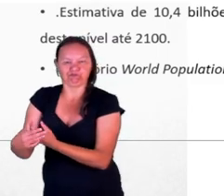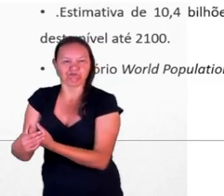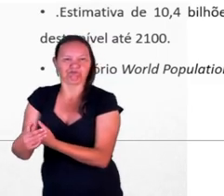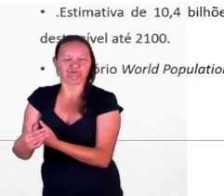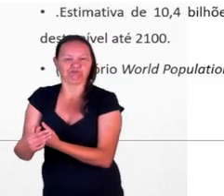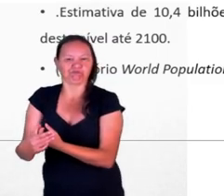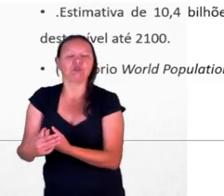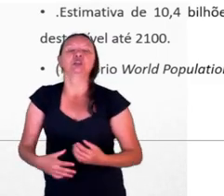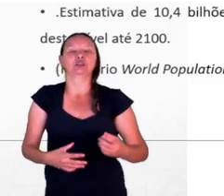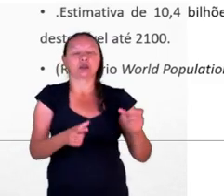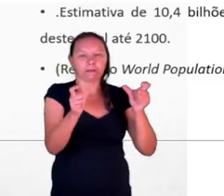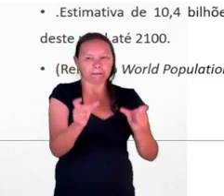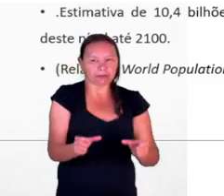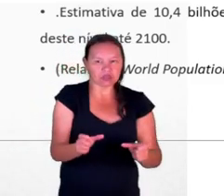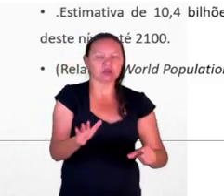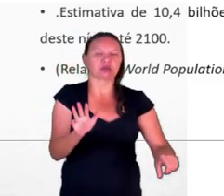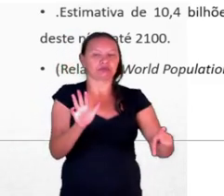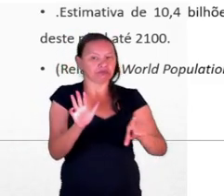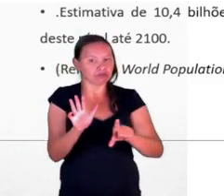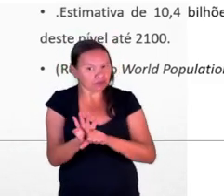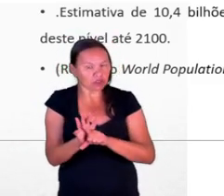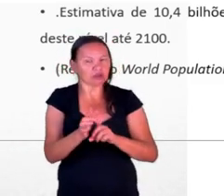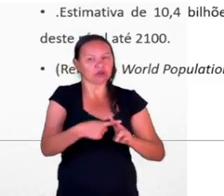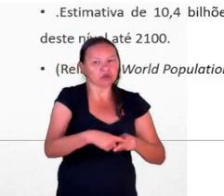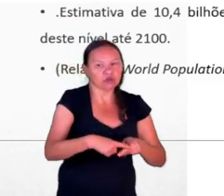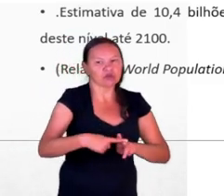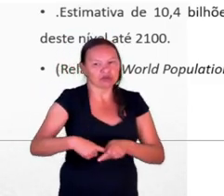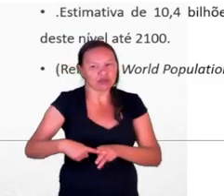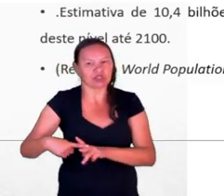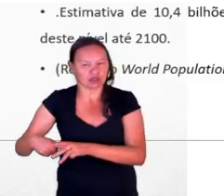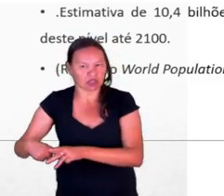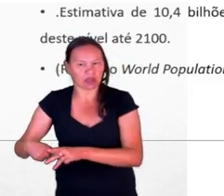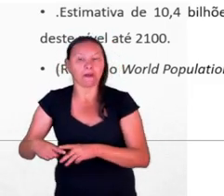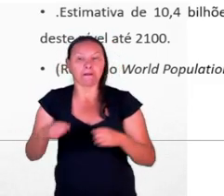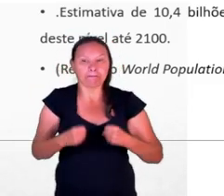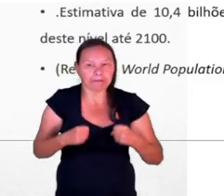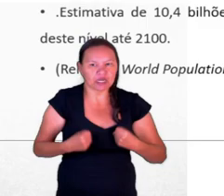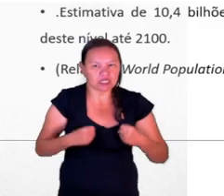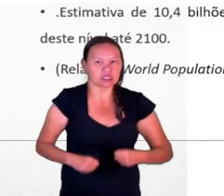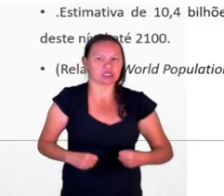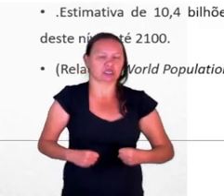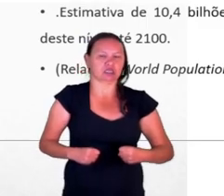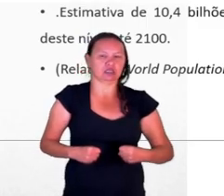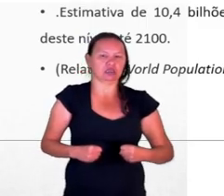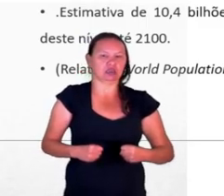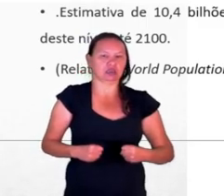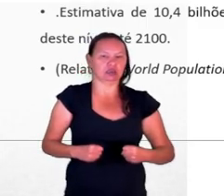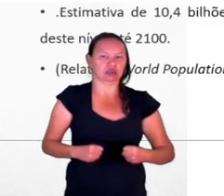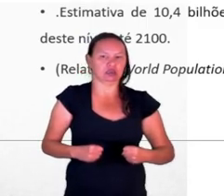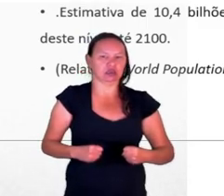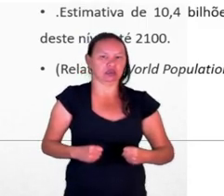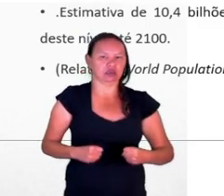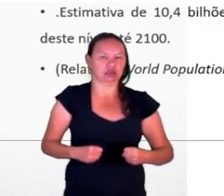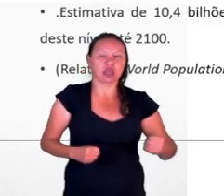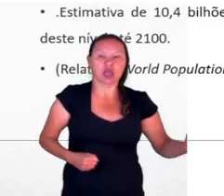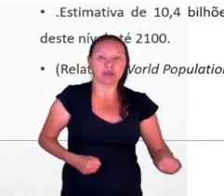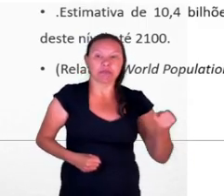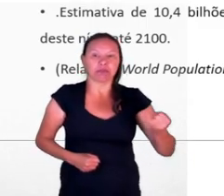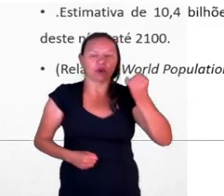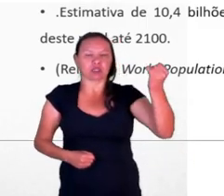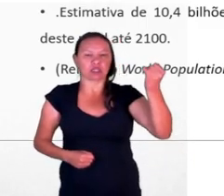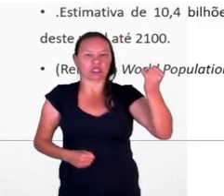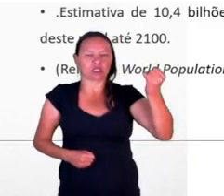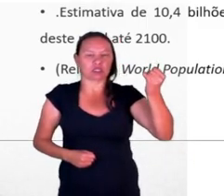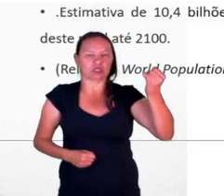operador do direito nós precisamos assumir enquanto instituição a garantia a defesa do